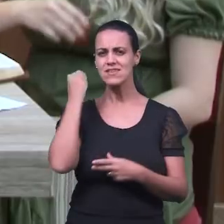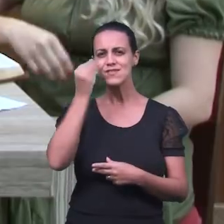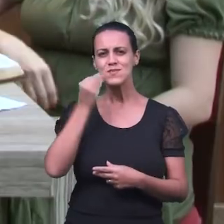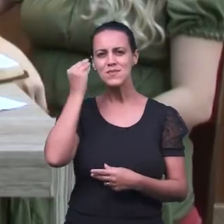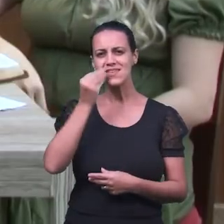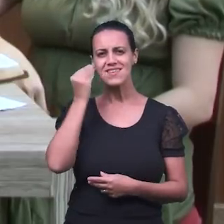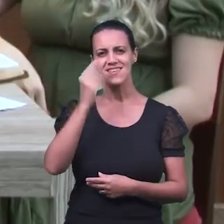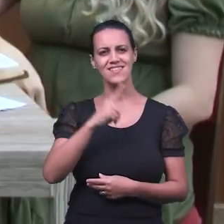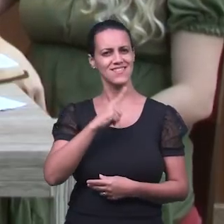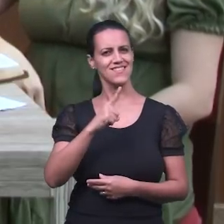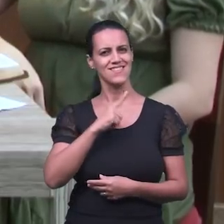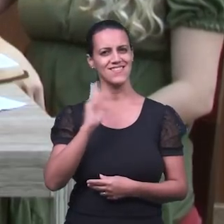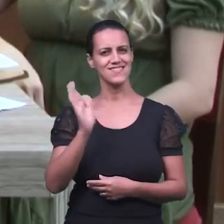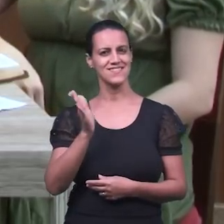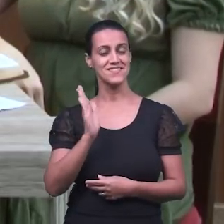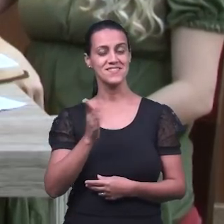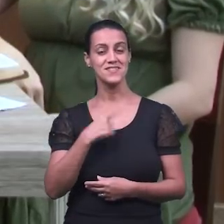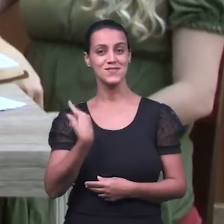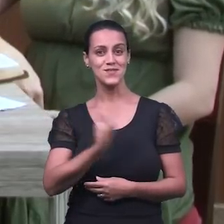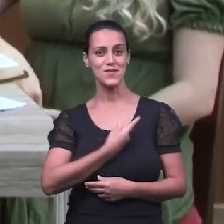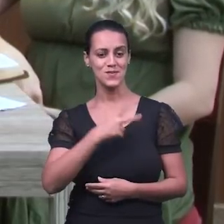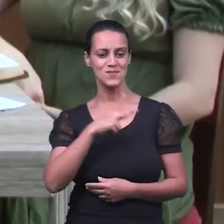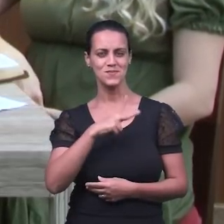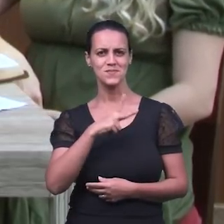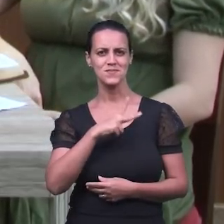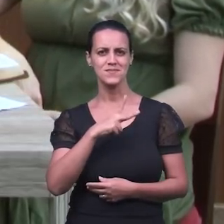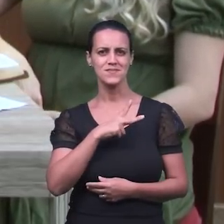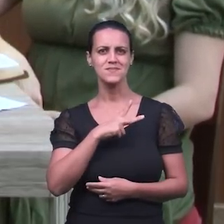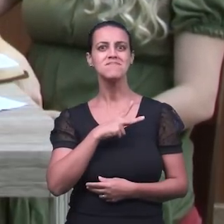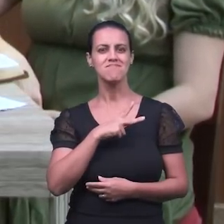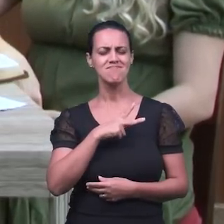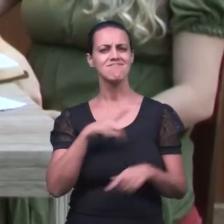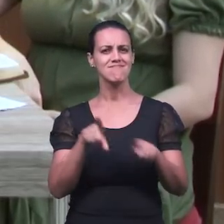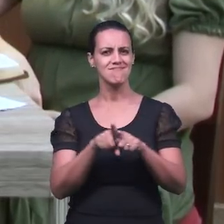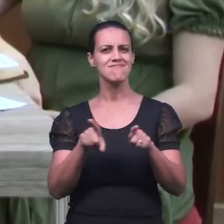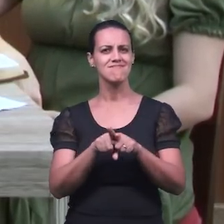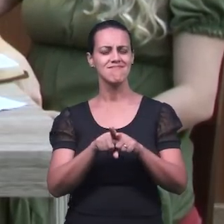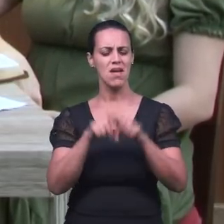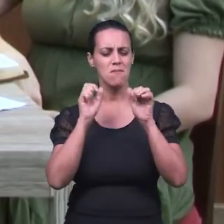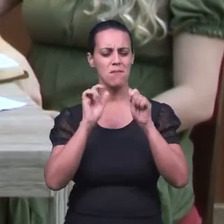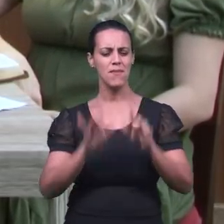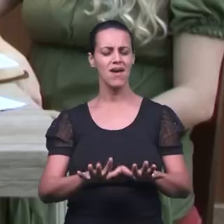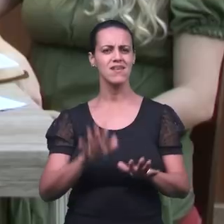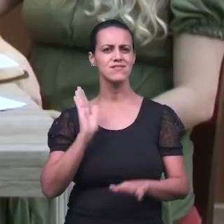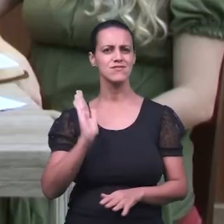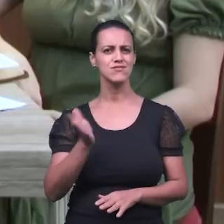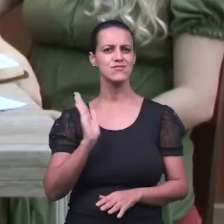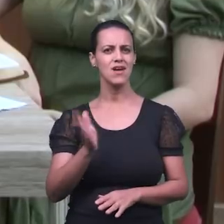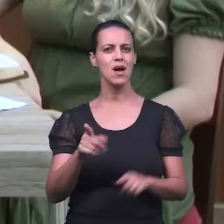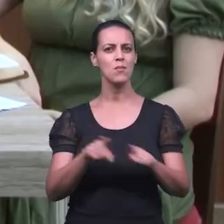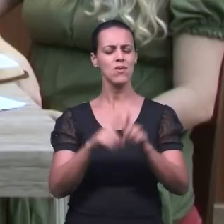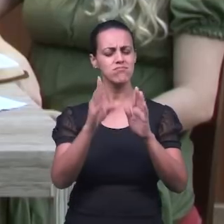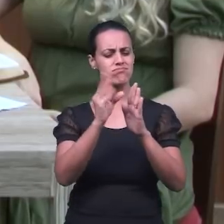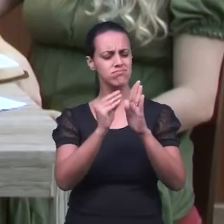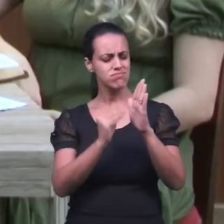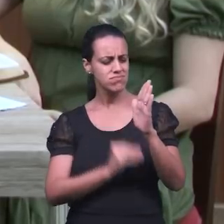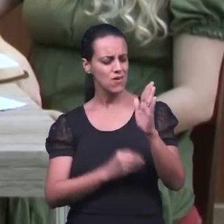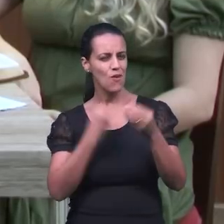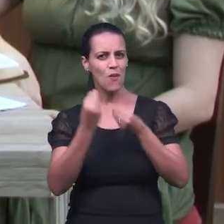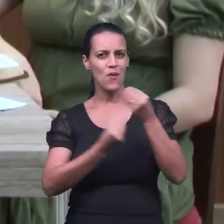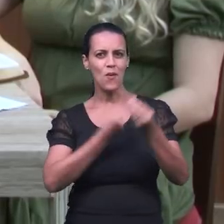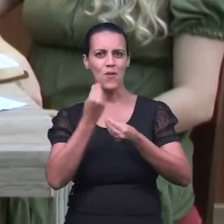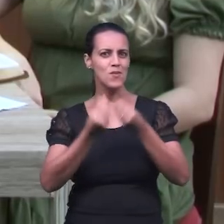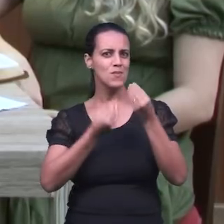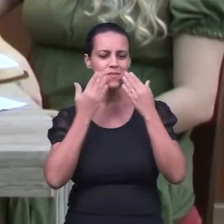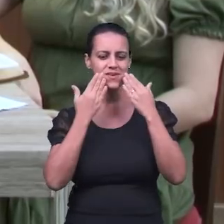por todos. Nós, particularmente no programa, também recebemos uma grande bênção quando vemos o conteúdo que tem sido